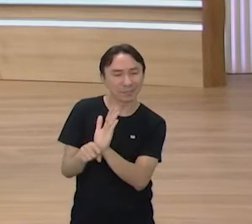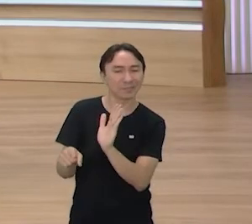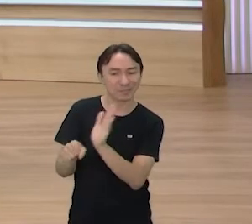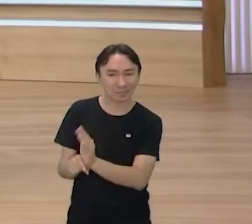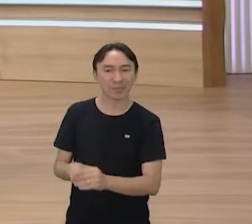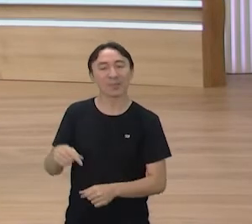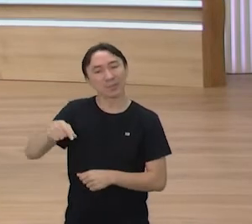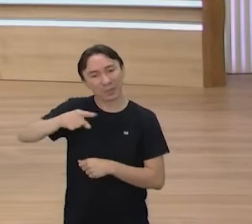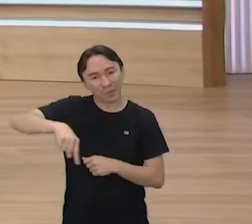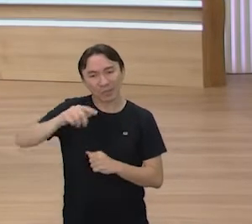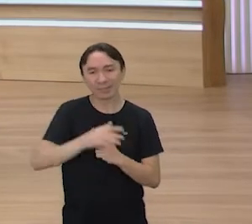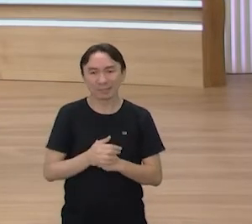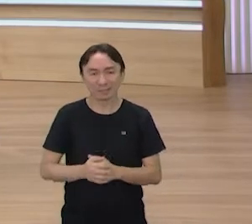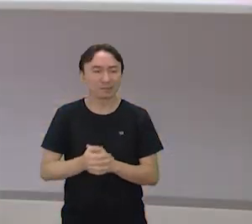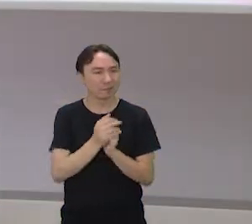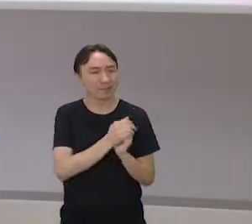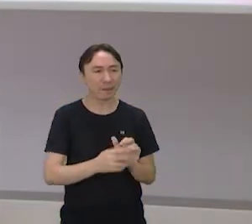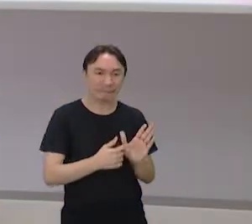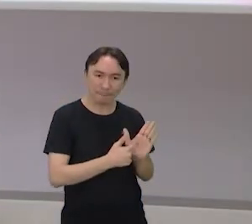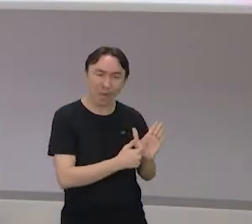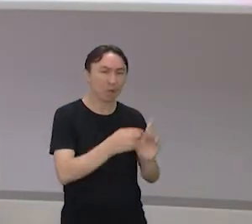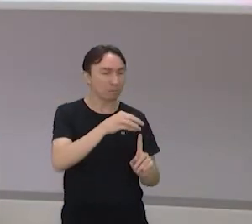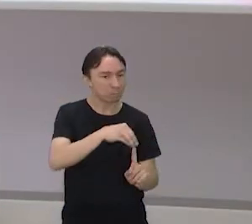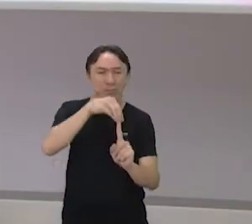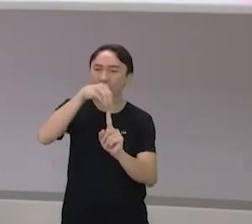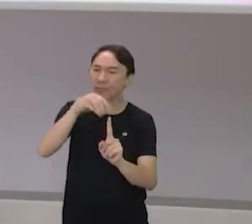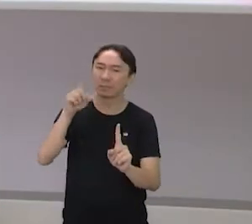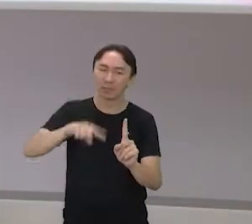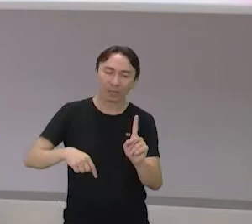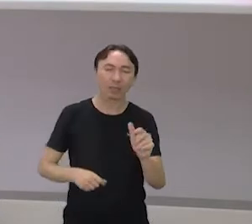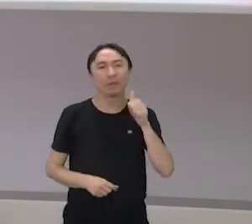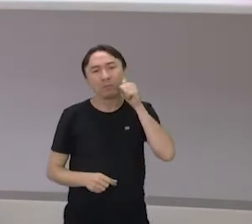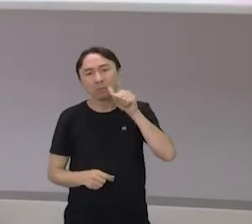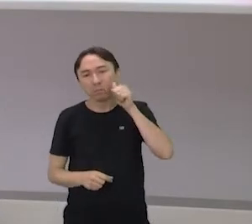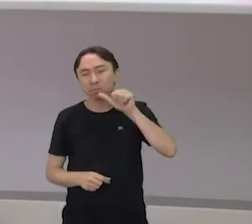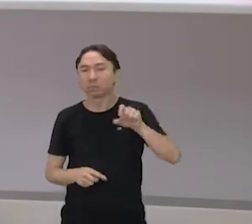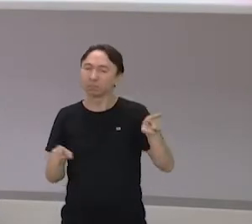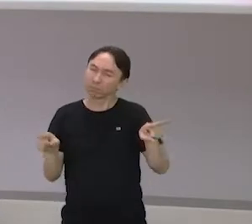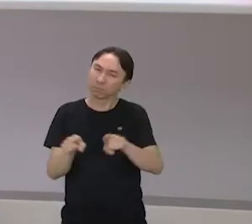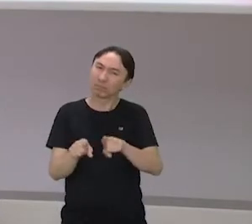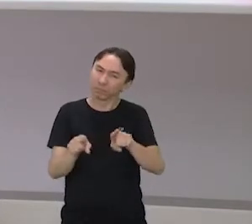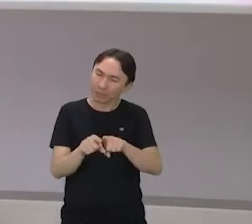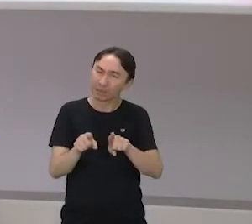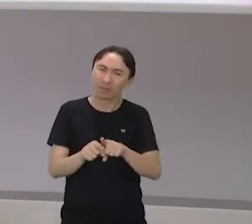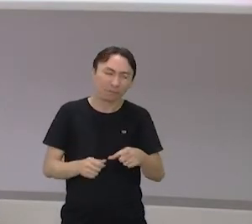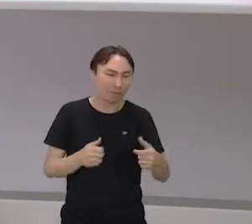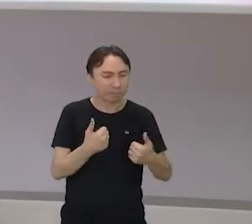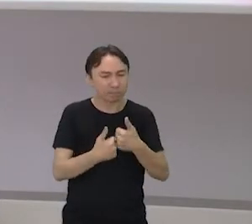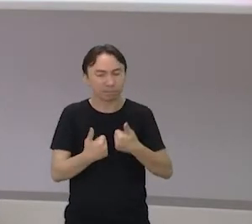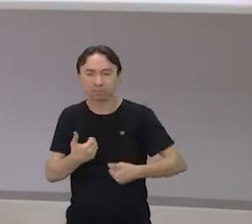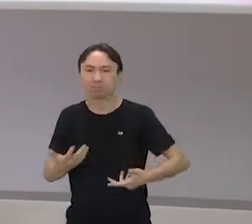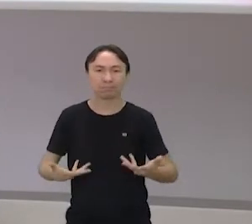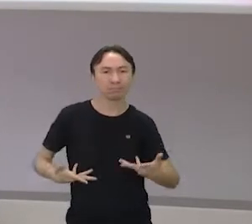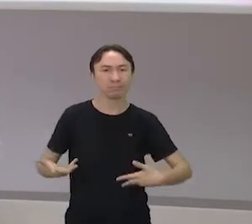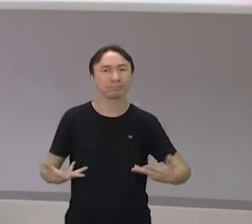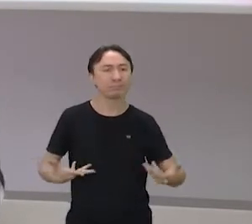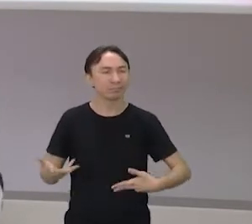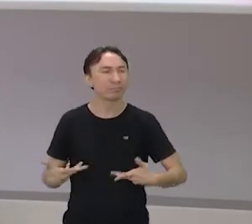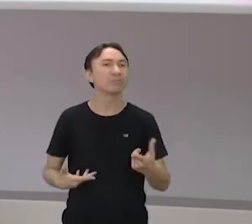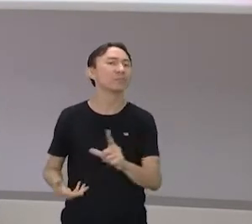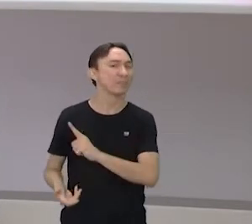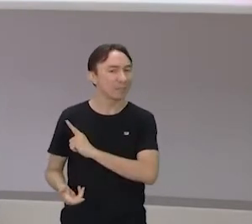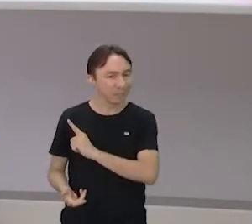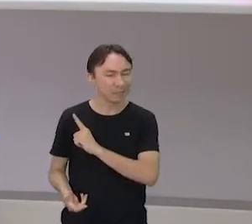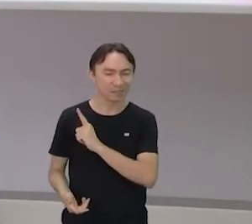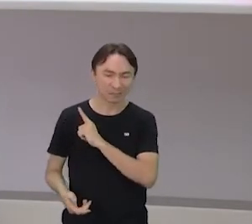feminino aí no futsal, que nós temos também, né? Nós temos jogadoras brilhantes. Então é isso, professora. Eu trouxe aí, né,